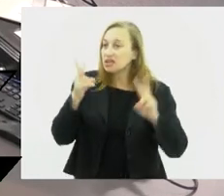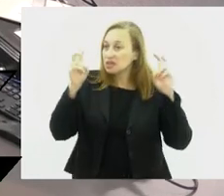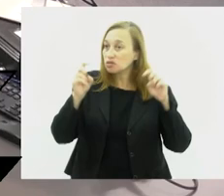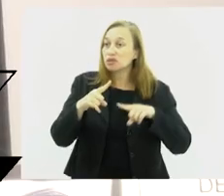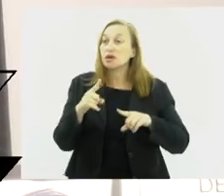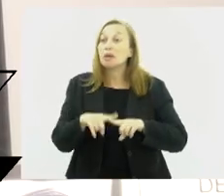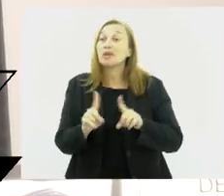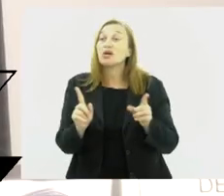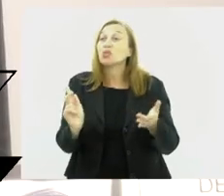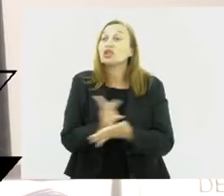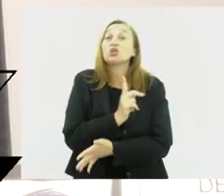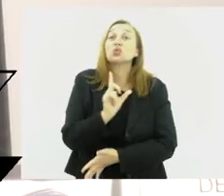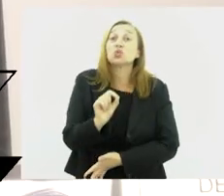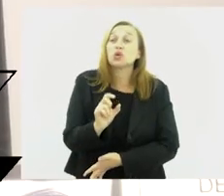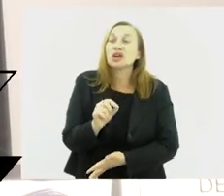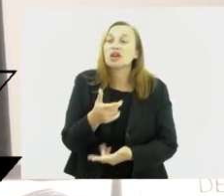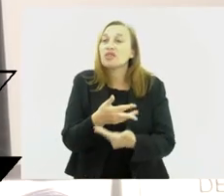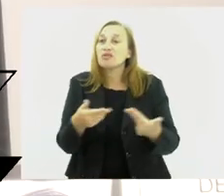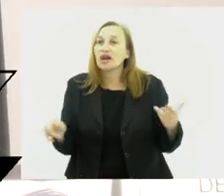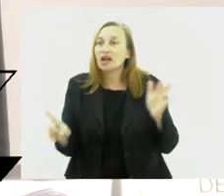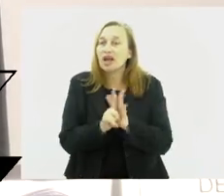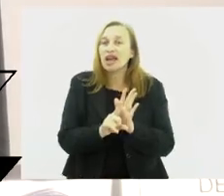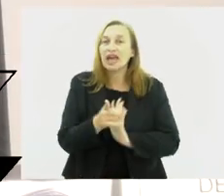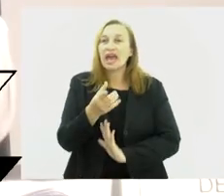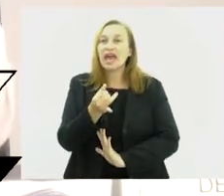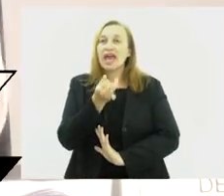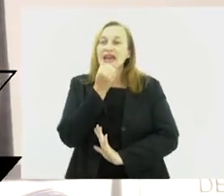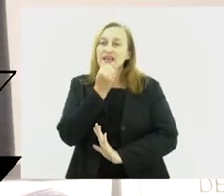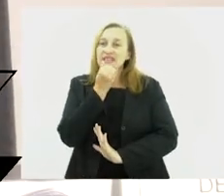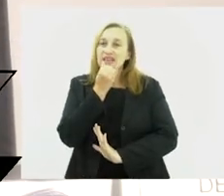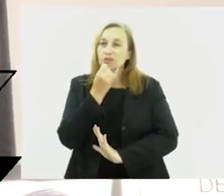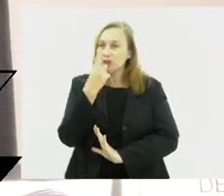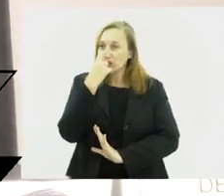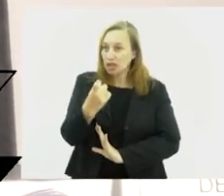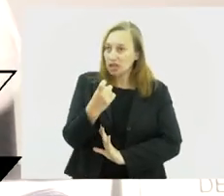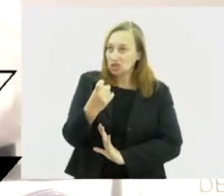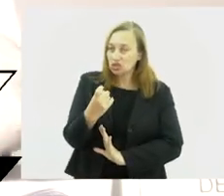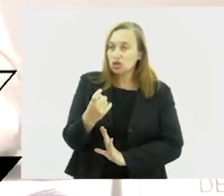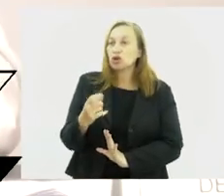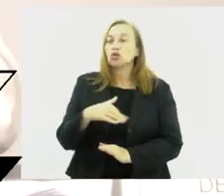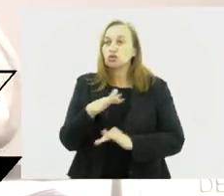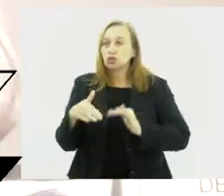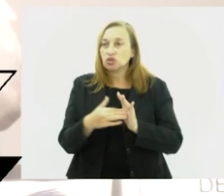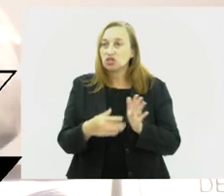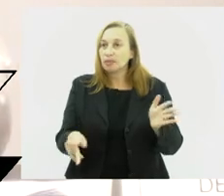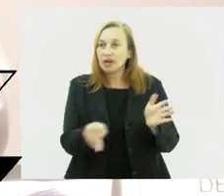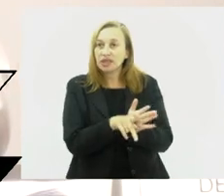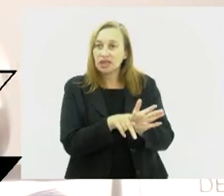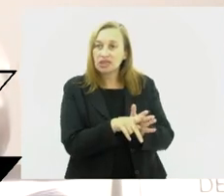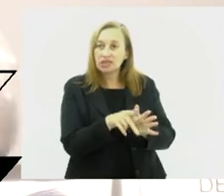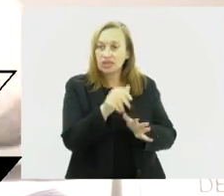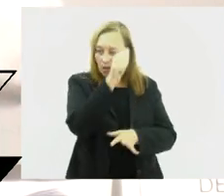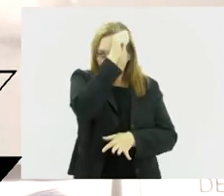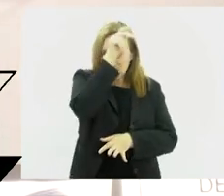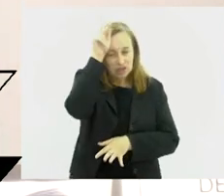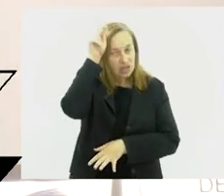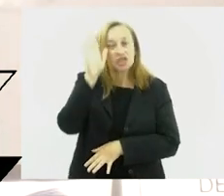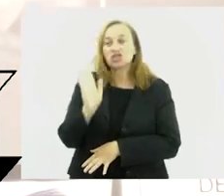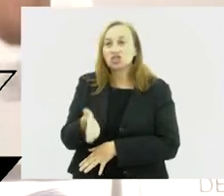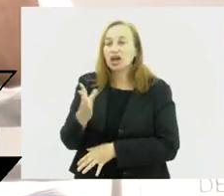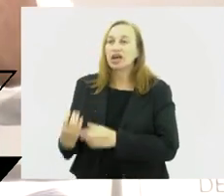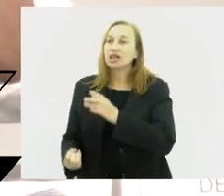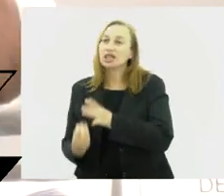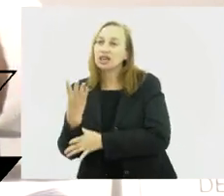o que, que acontece? Em várias leis, por exemplo, lixo, todo mundo diz que é uma atribuição municipal, está lá na Constituição. Nós já fizemos leis sobre